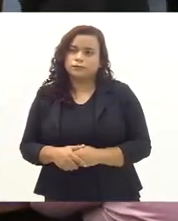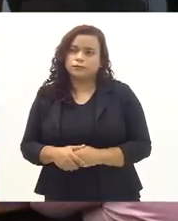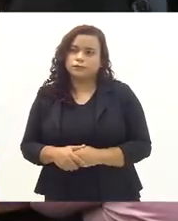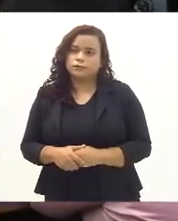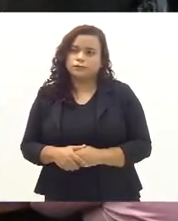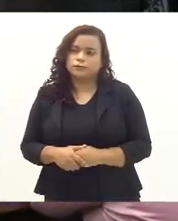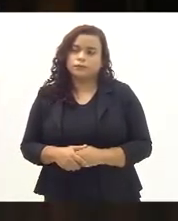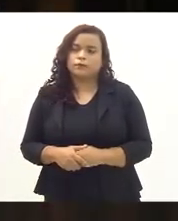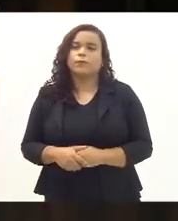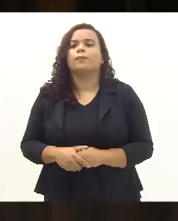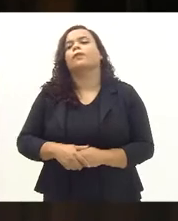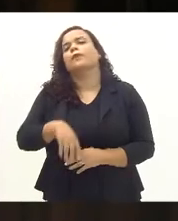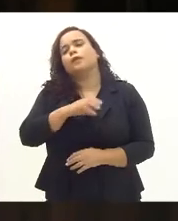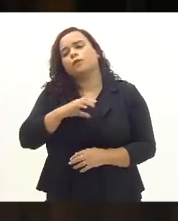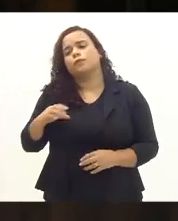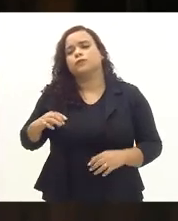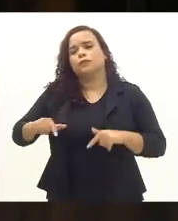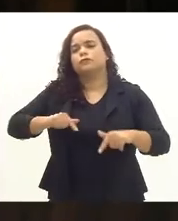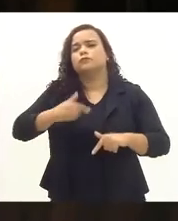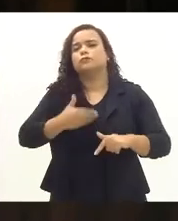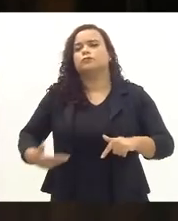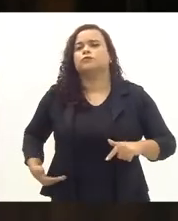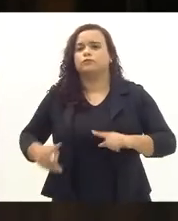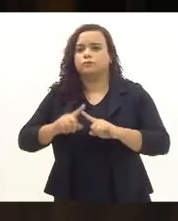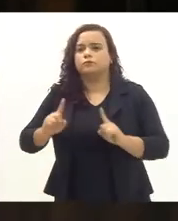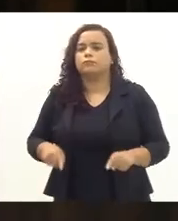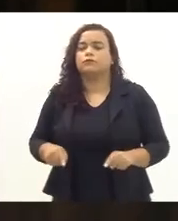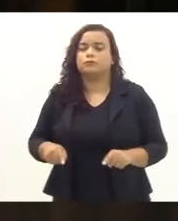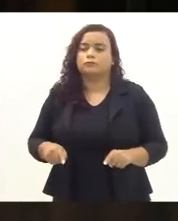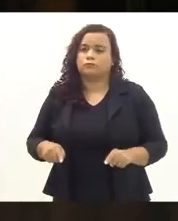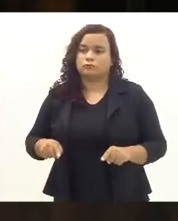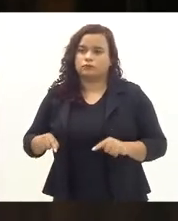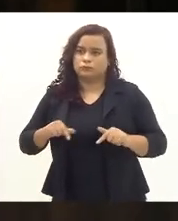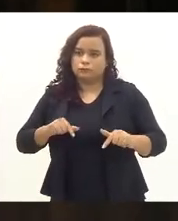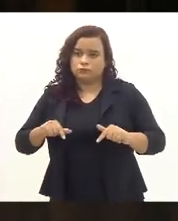e pela comissão de servidores público tá do Flávio serafini